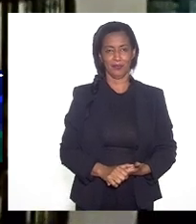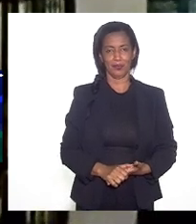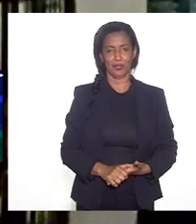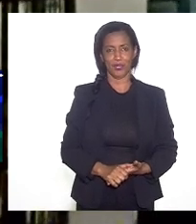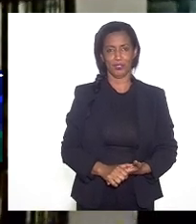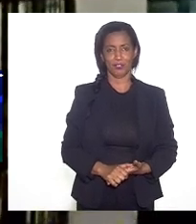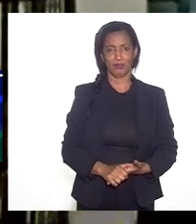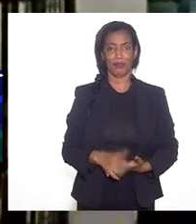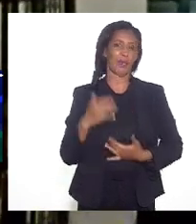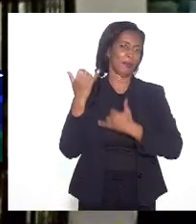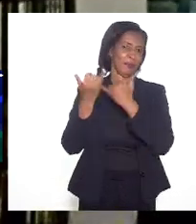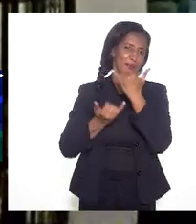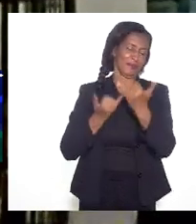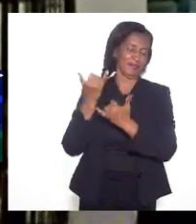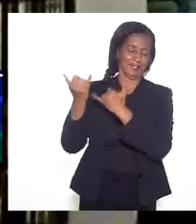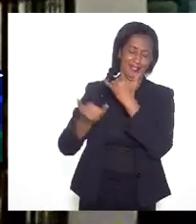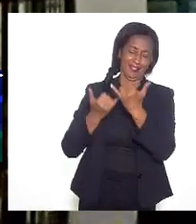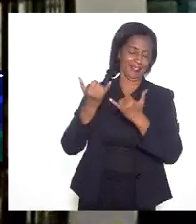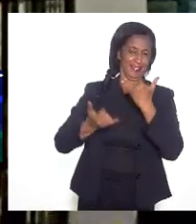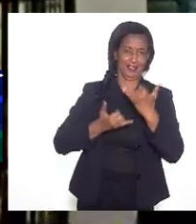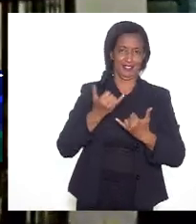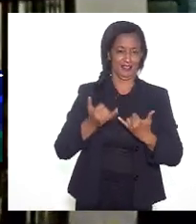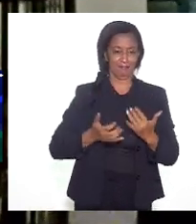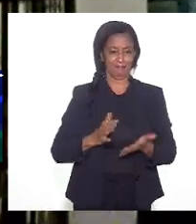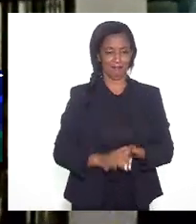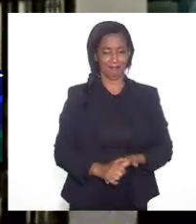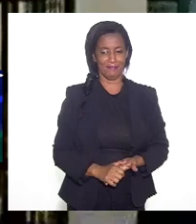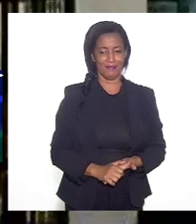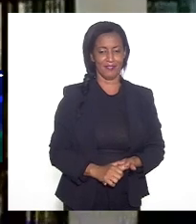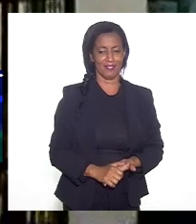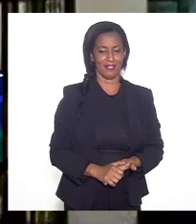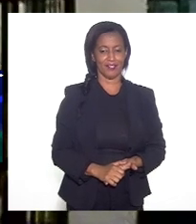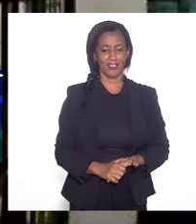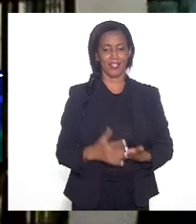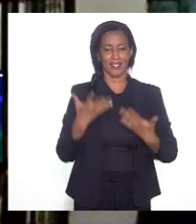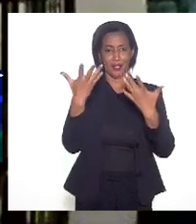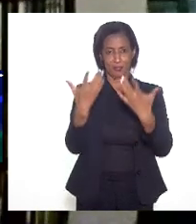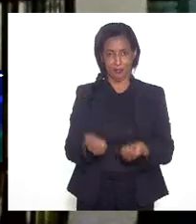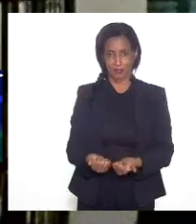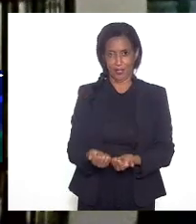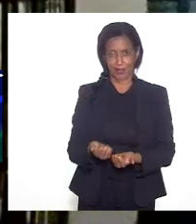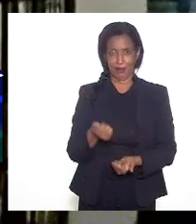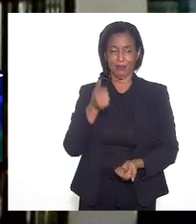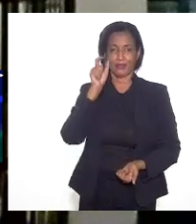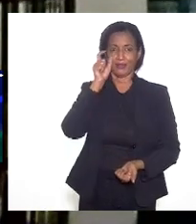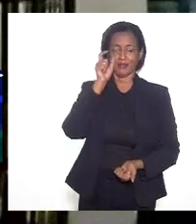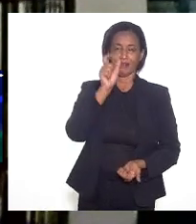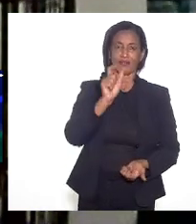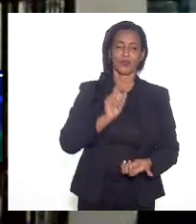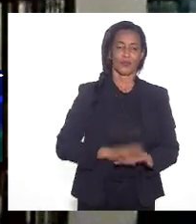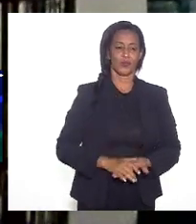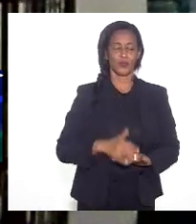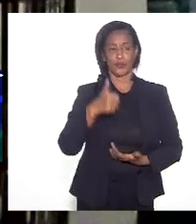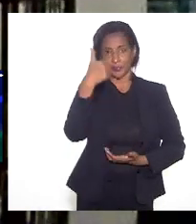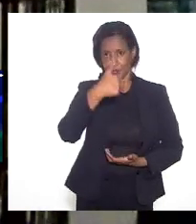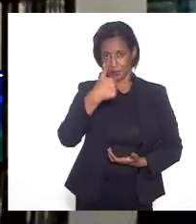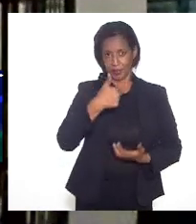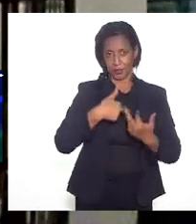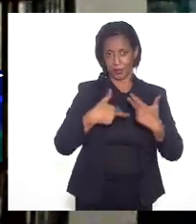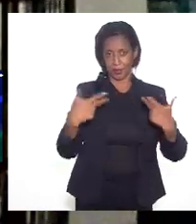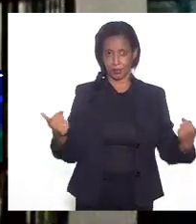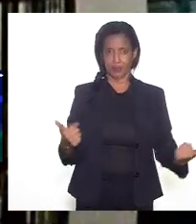Mas, brincadeiras à parte, vamos o que interessa. A primeira coisa que eu gostaria de